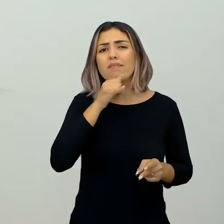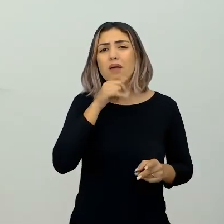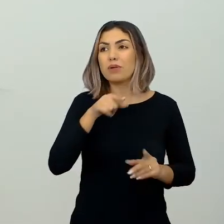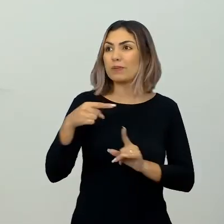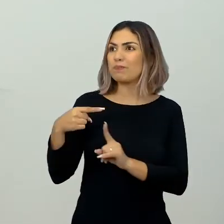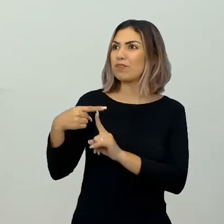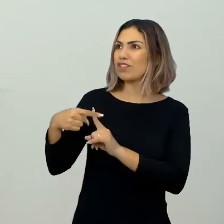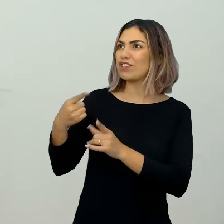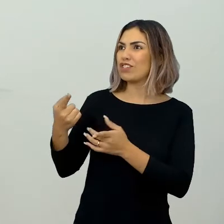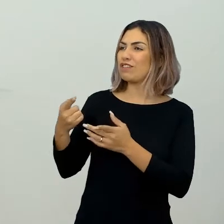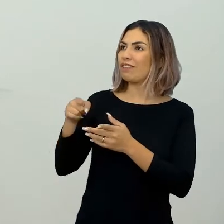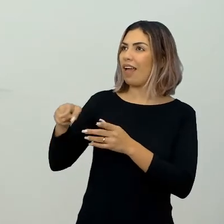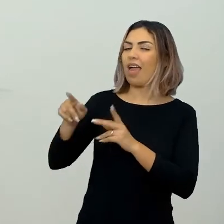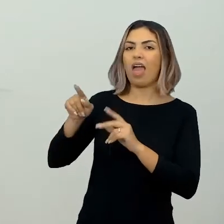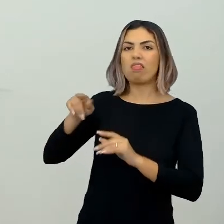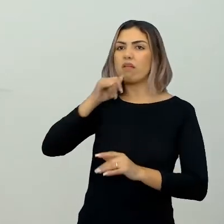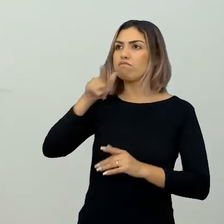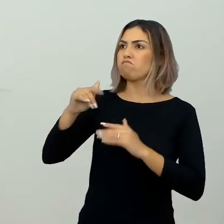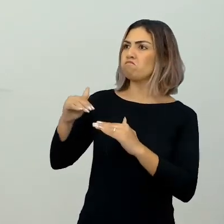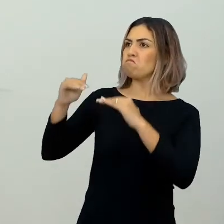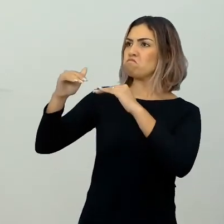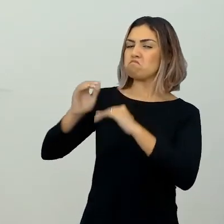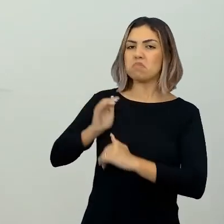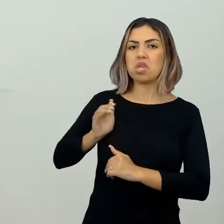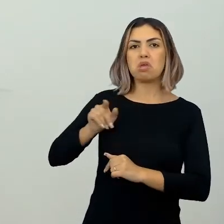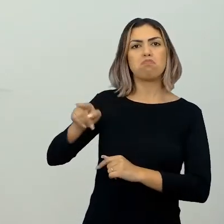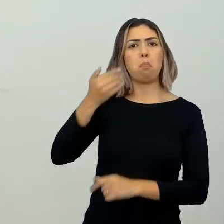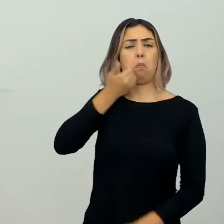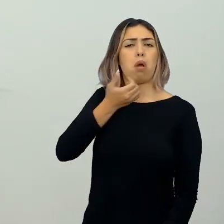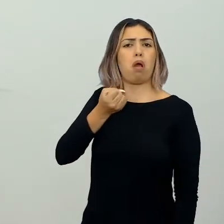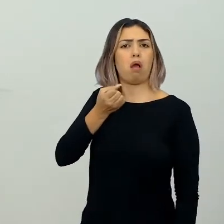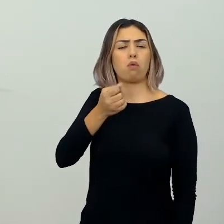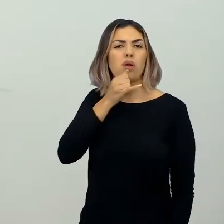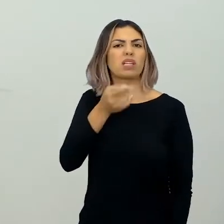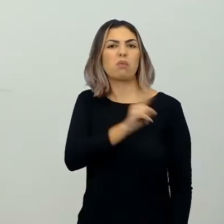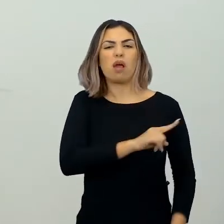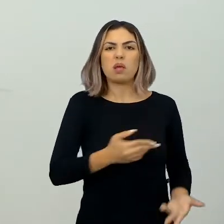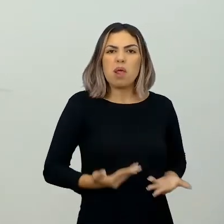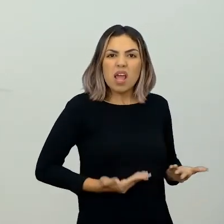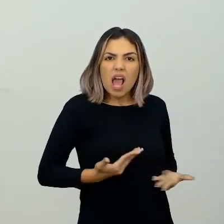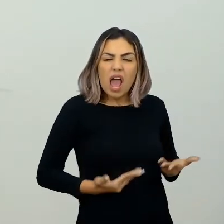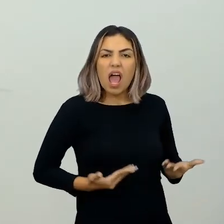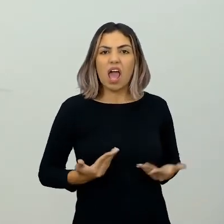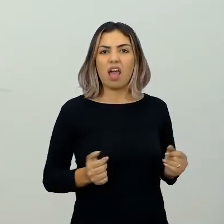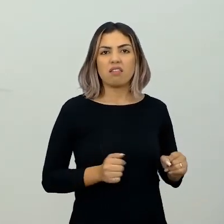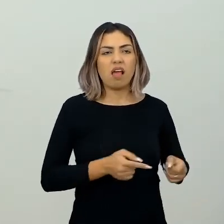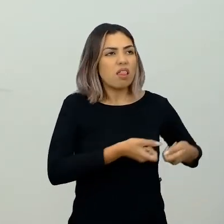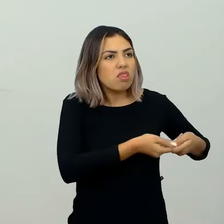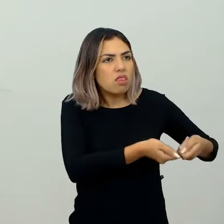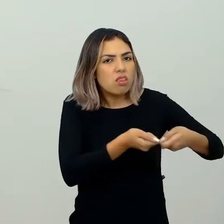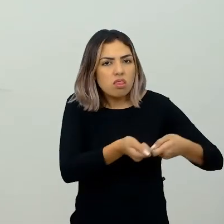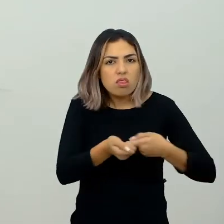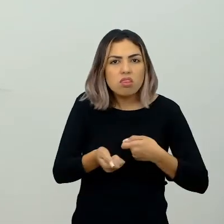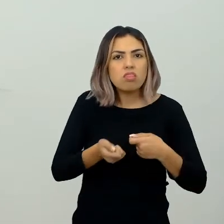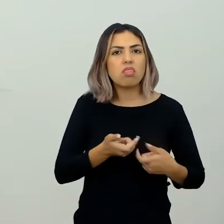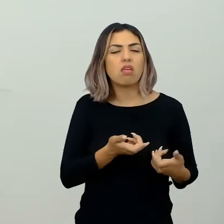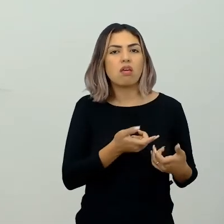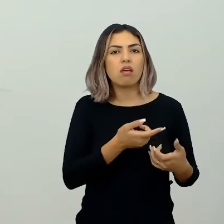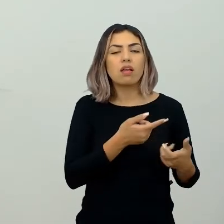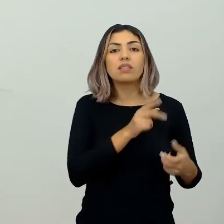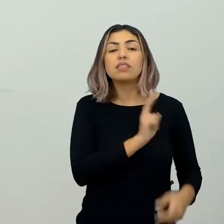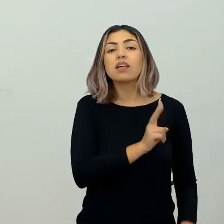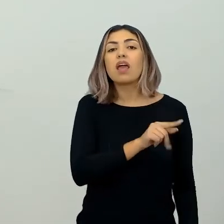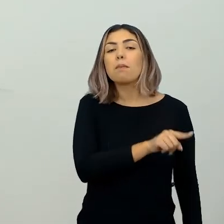trabalhadoras domésticas, né? Os servos, os funcionários, essas pessoas elas eram de cor preta,